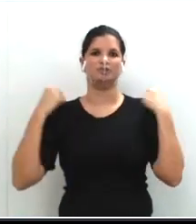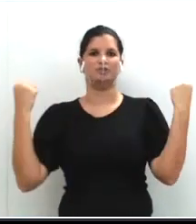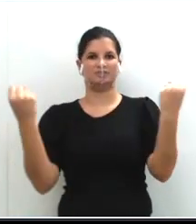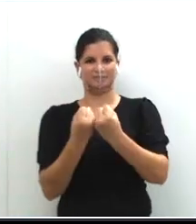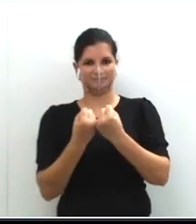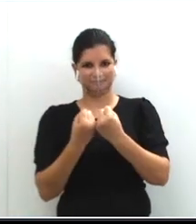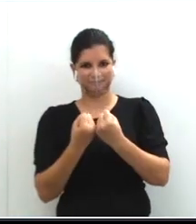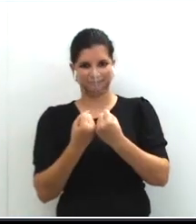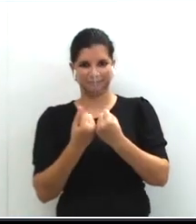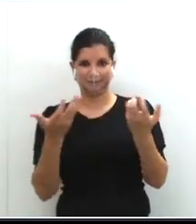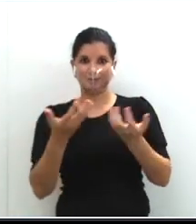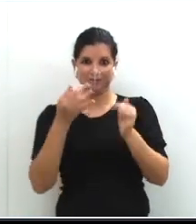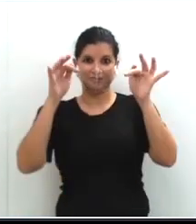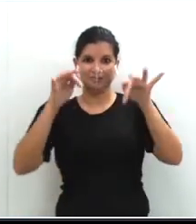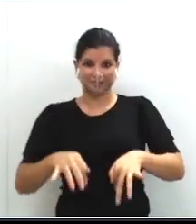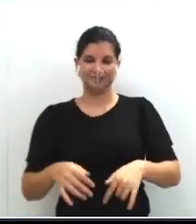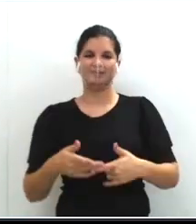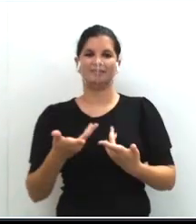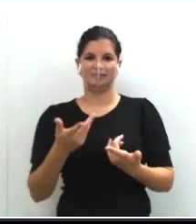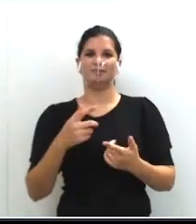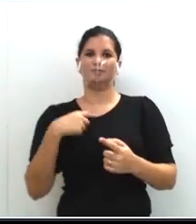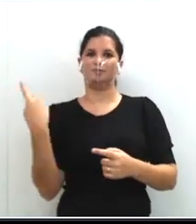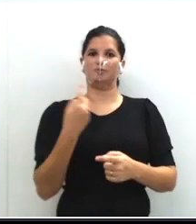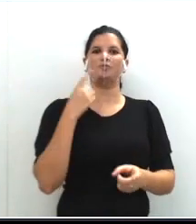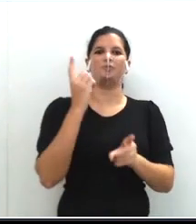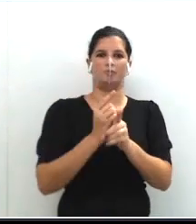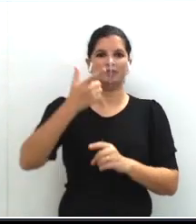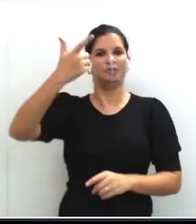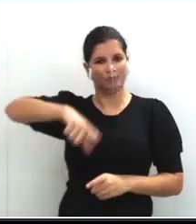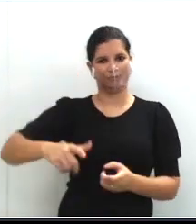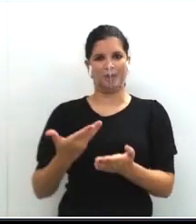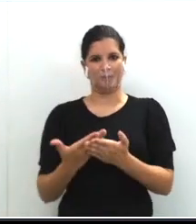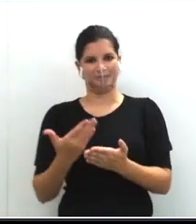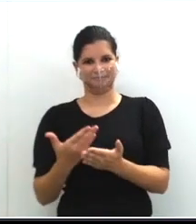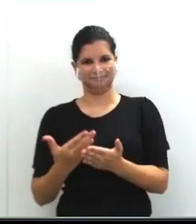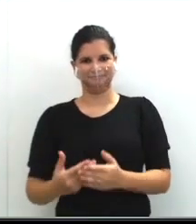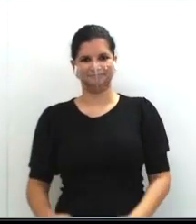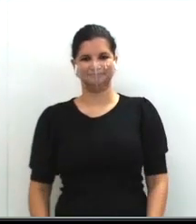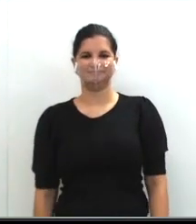a nossa sociedade. Eu vou ficando por aqui e a gente se encontra na próxima aula.